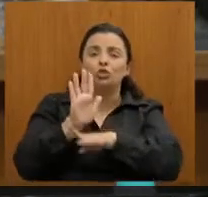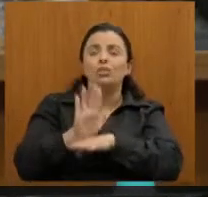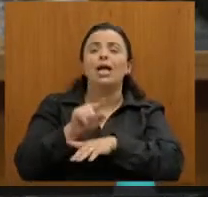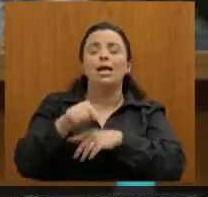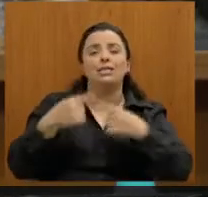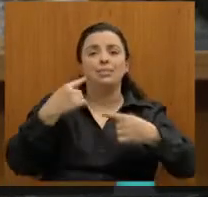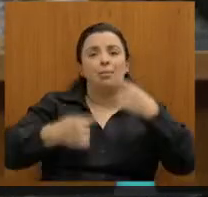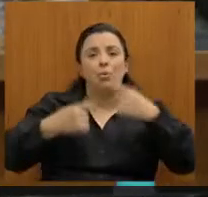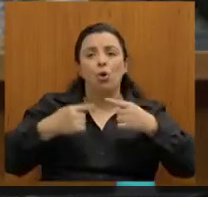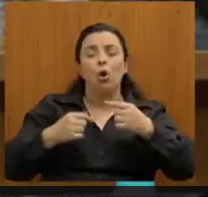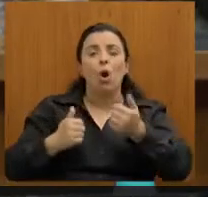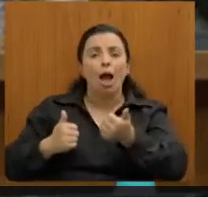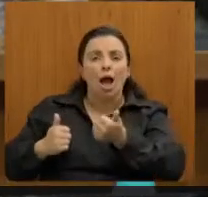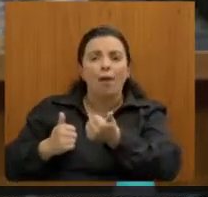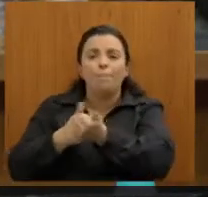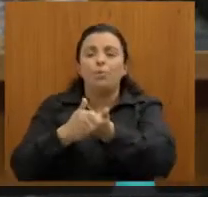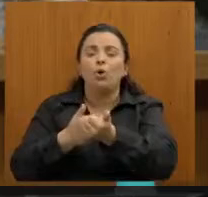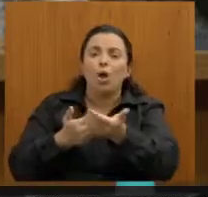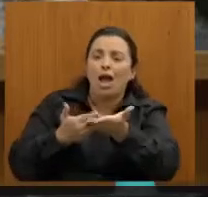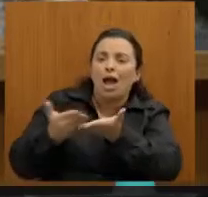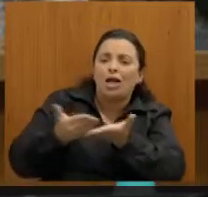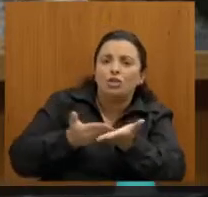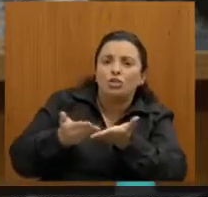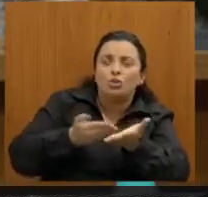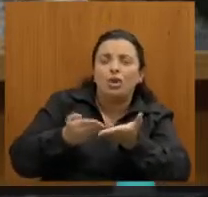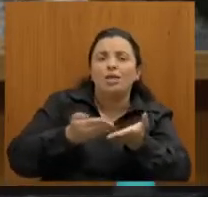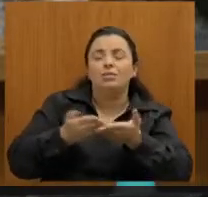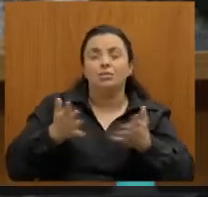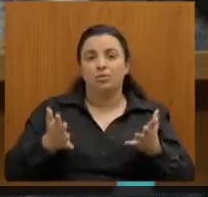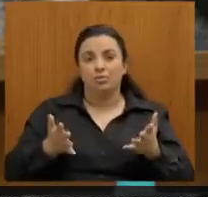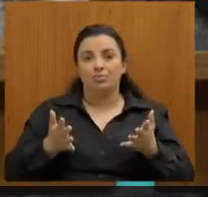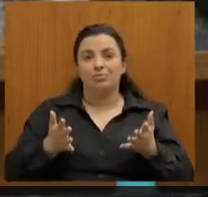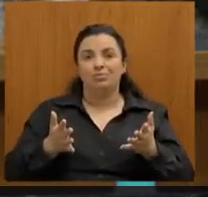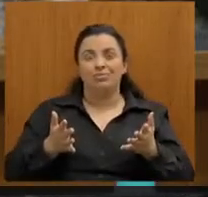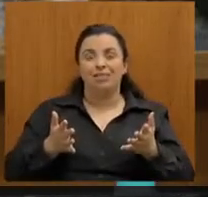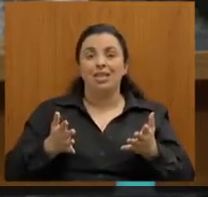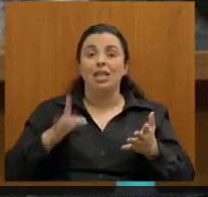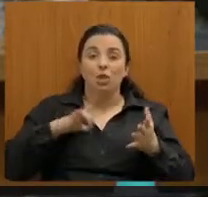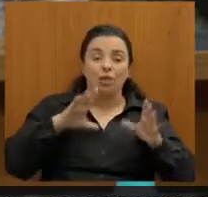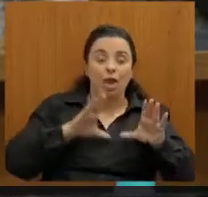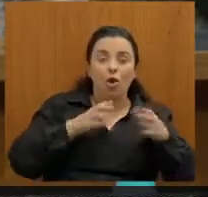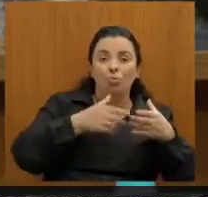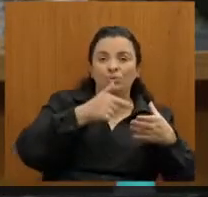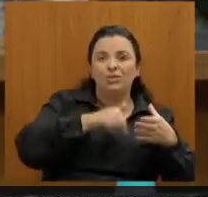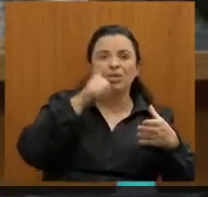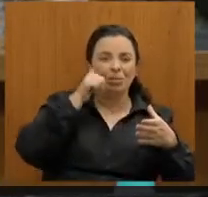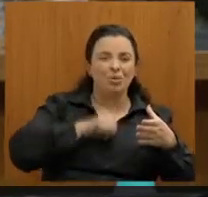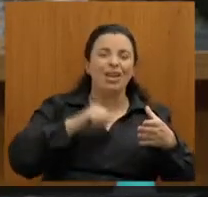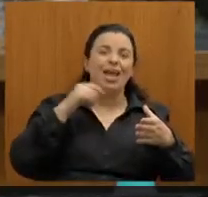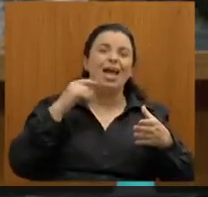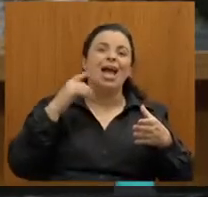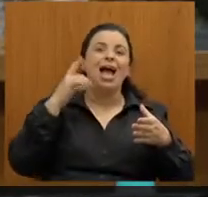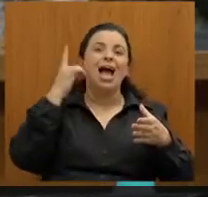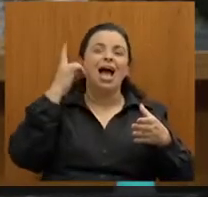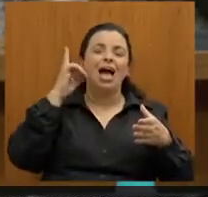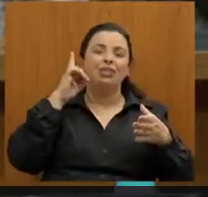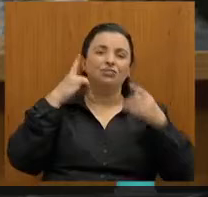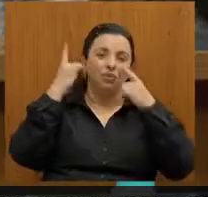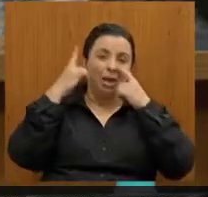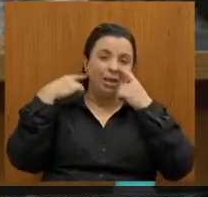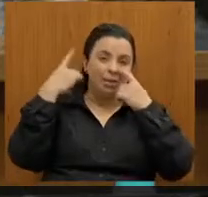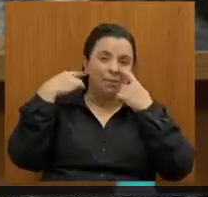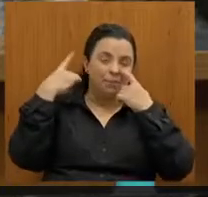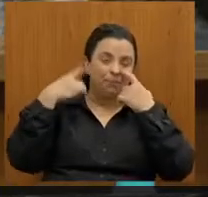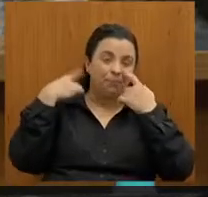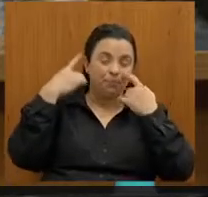apoio a articulação através da Comissão da mulher advogada nós elaboramos um projeto chamado Primavera